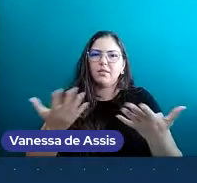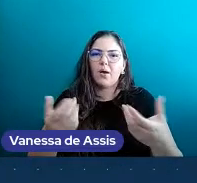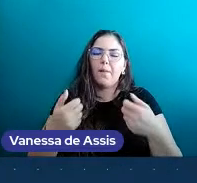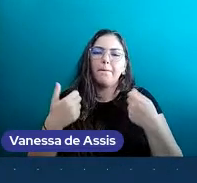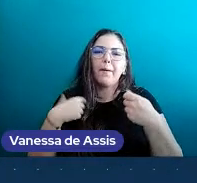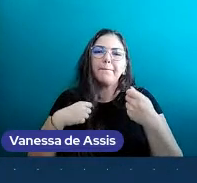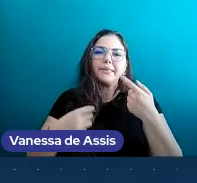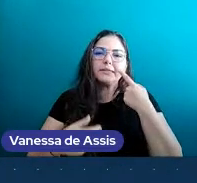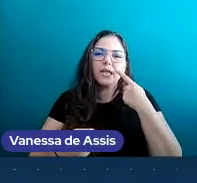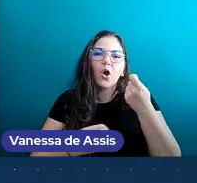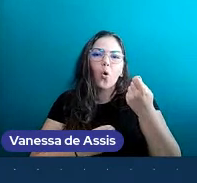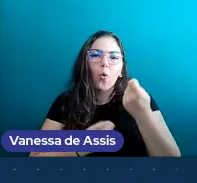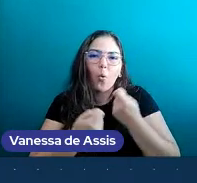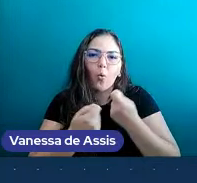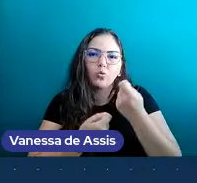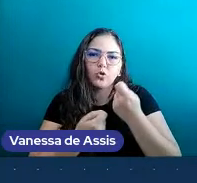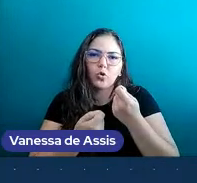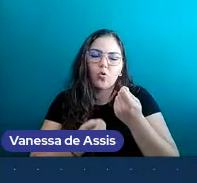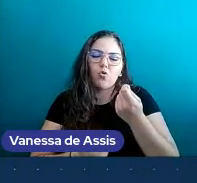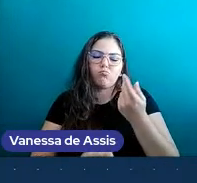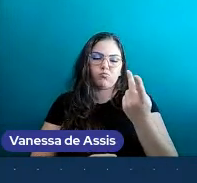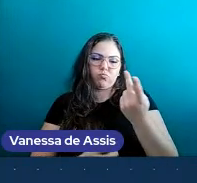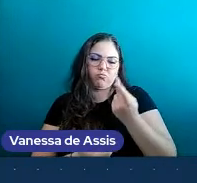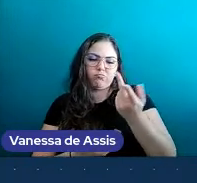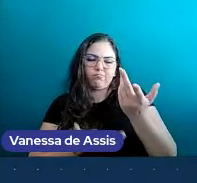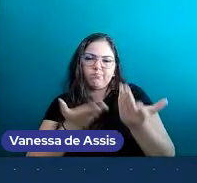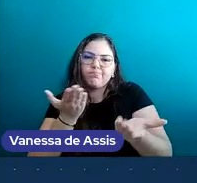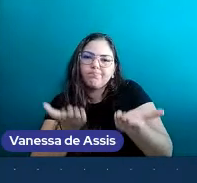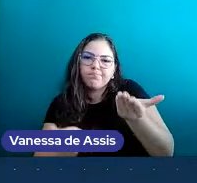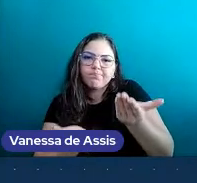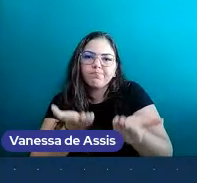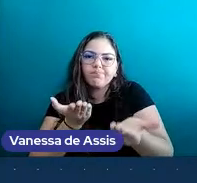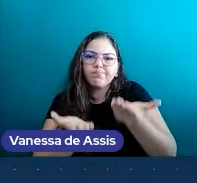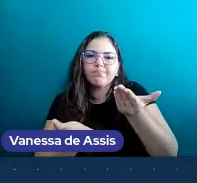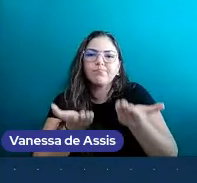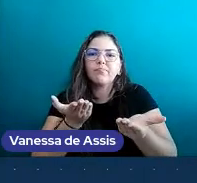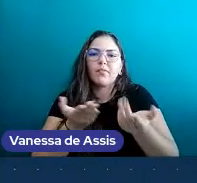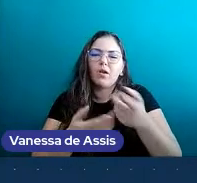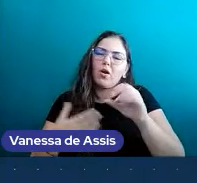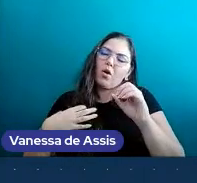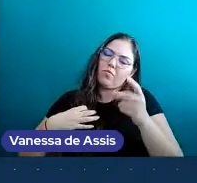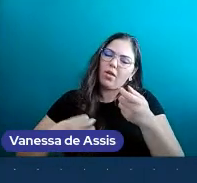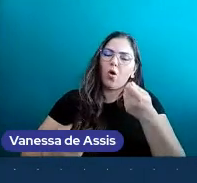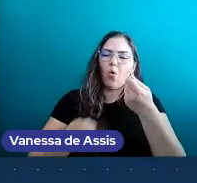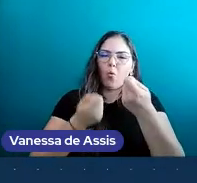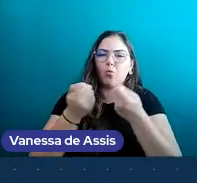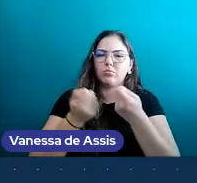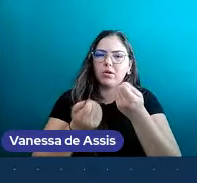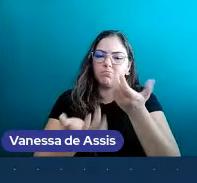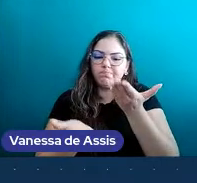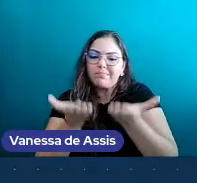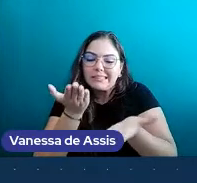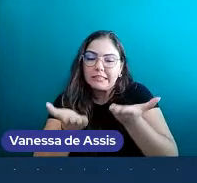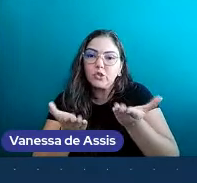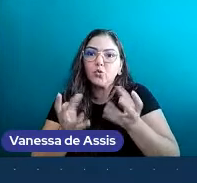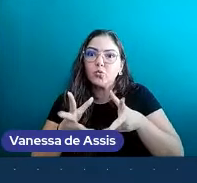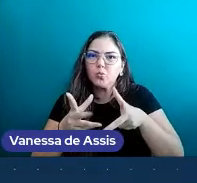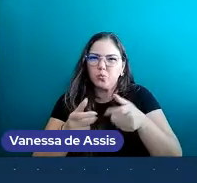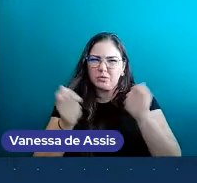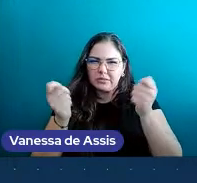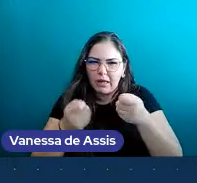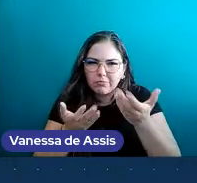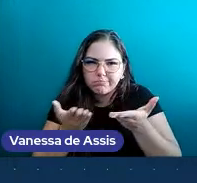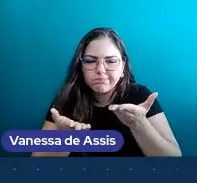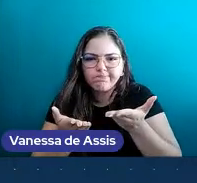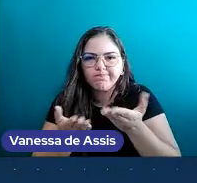prefiro chamar de manejo da subjetividade. O total controle, o total manejo não é possível, mas a gente precisa, então,